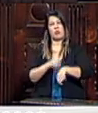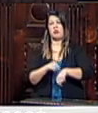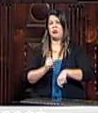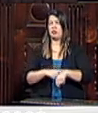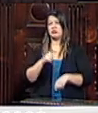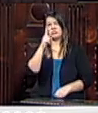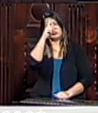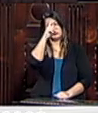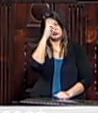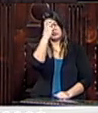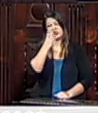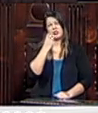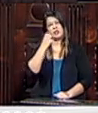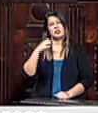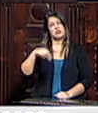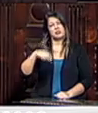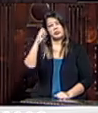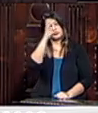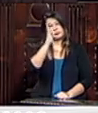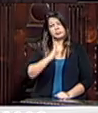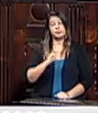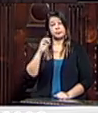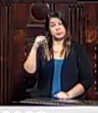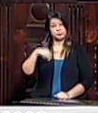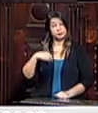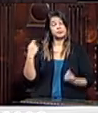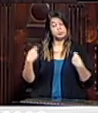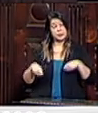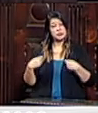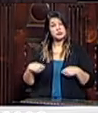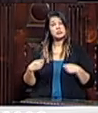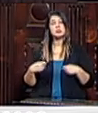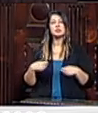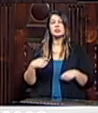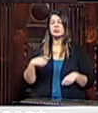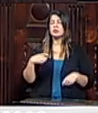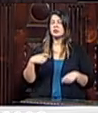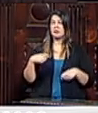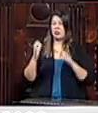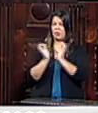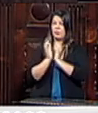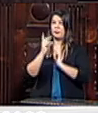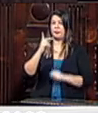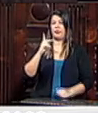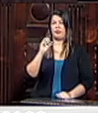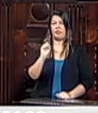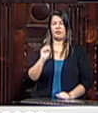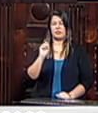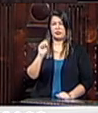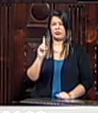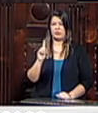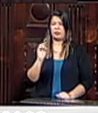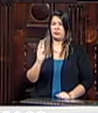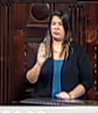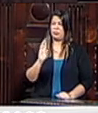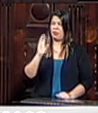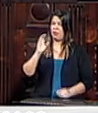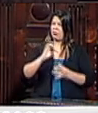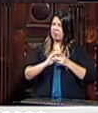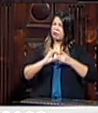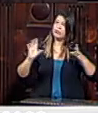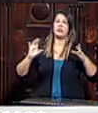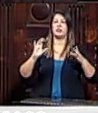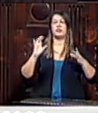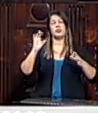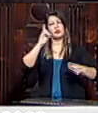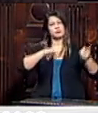para o país. O Brasil precisa de um PSDB livre, altivo, para conduzir o nosso país